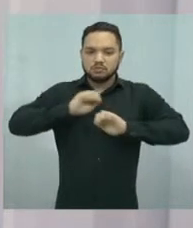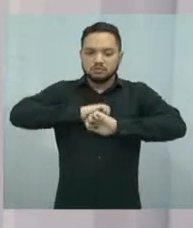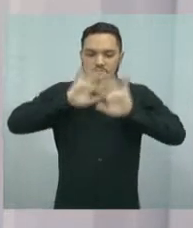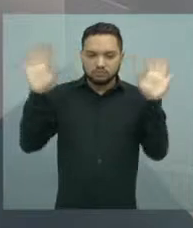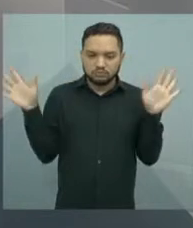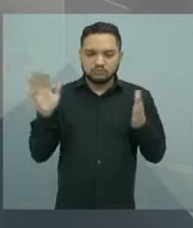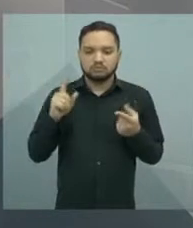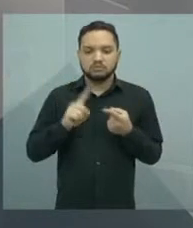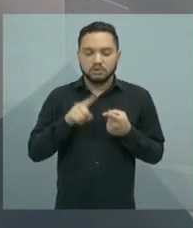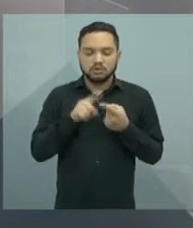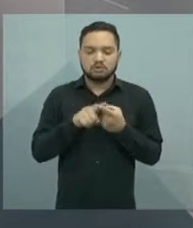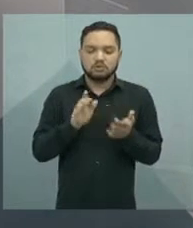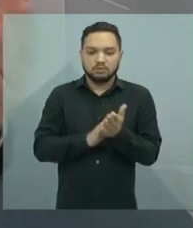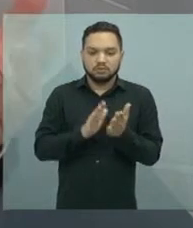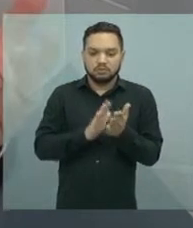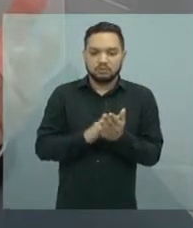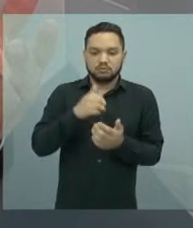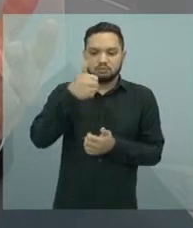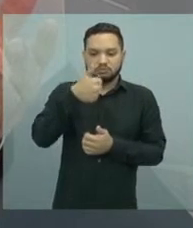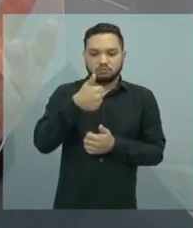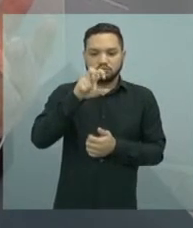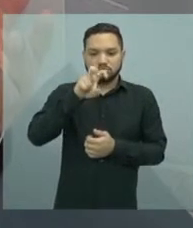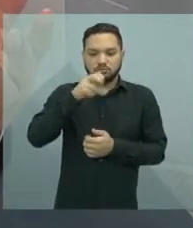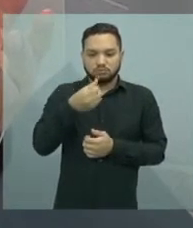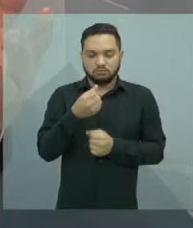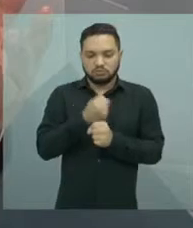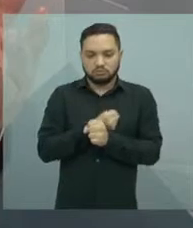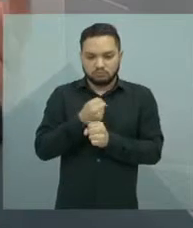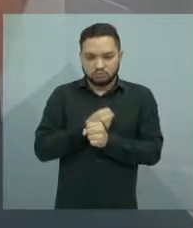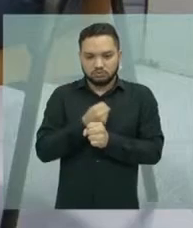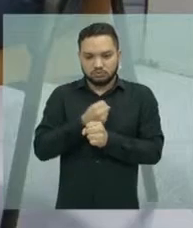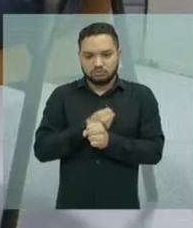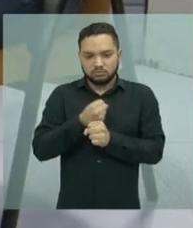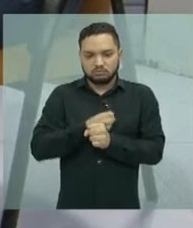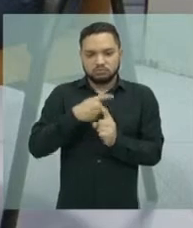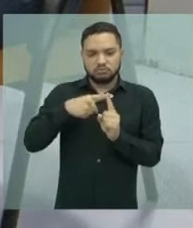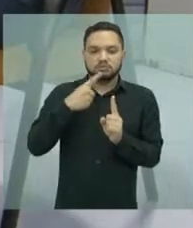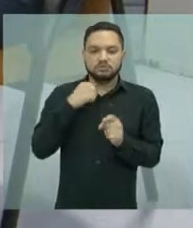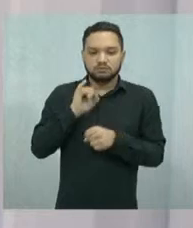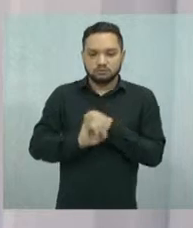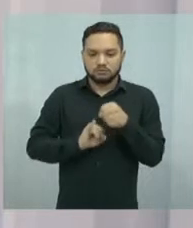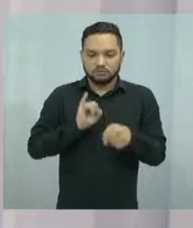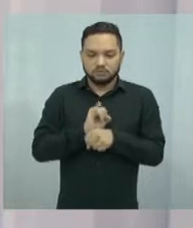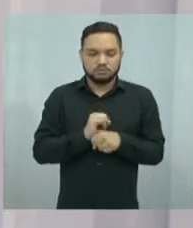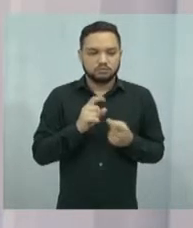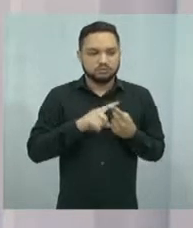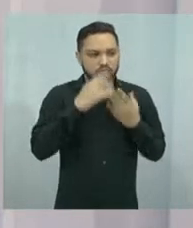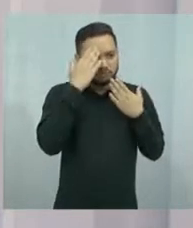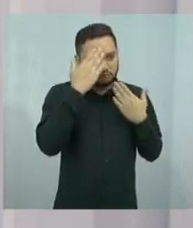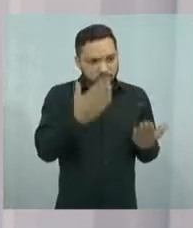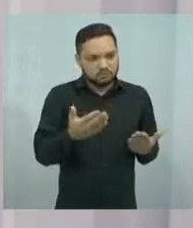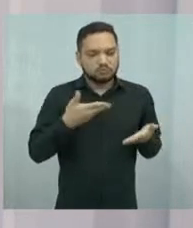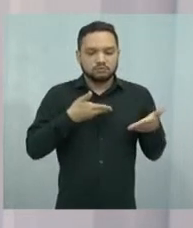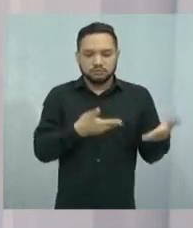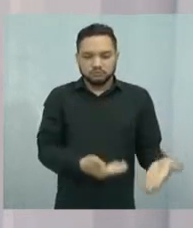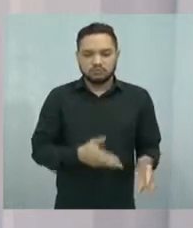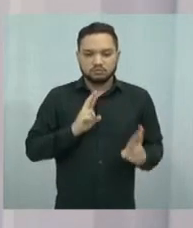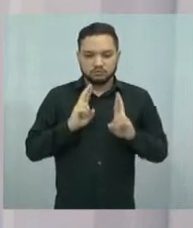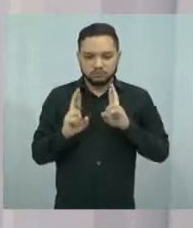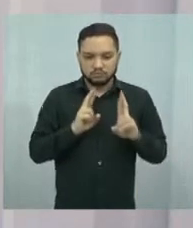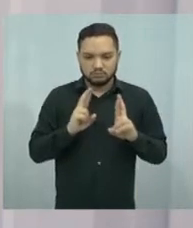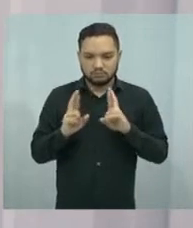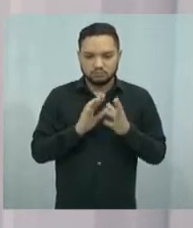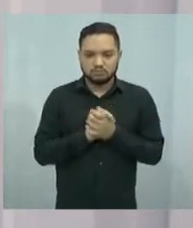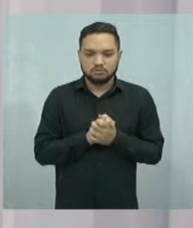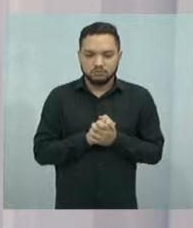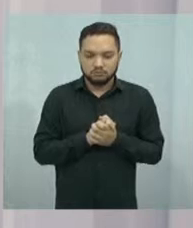e parabenizo pelos 156 anos da Cruz Vermelha Internacional. Eu agradeço o espaço. A Cruz Vermelha está se